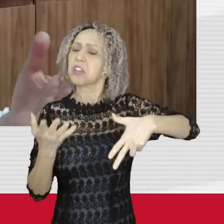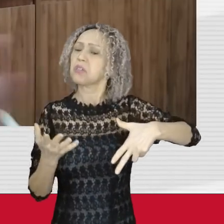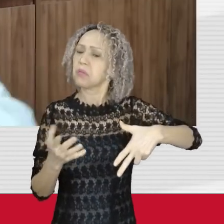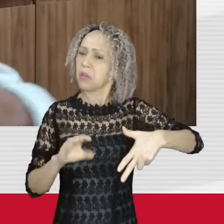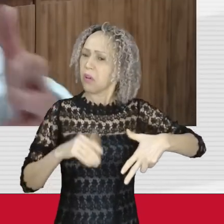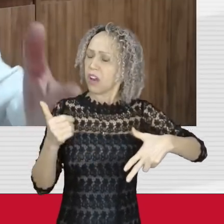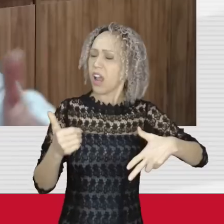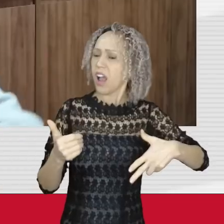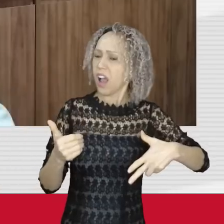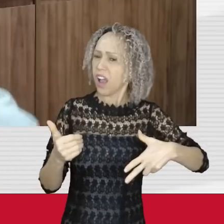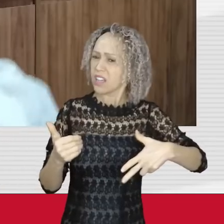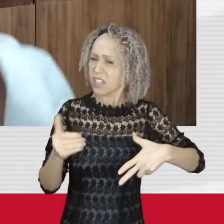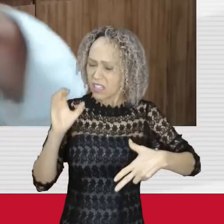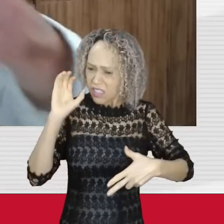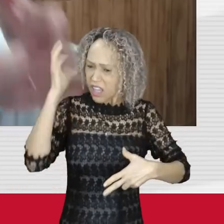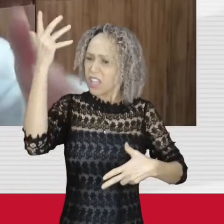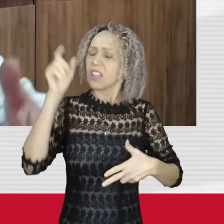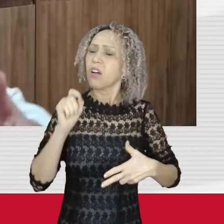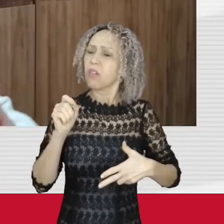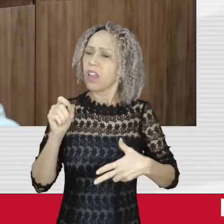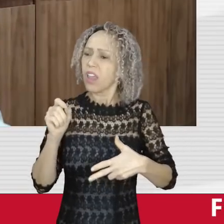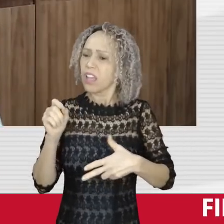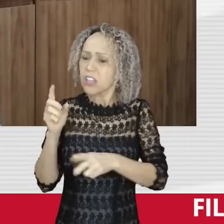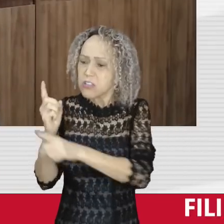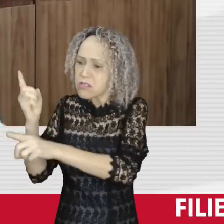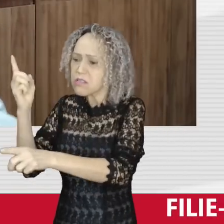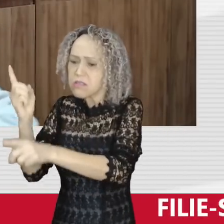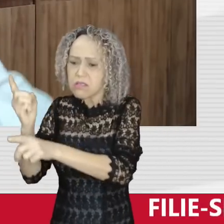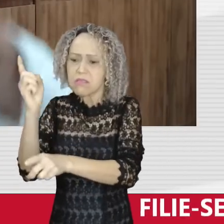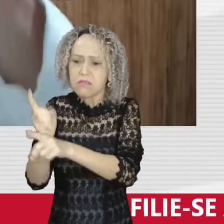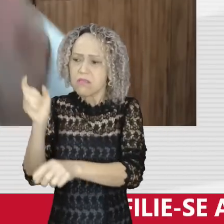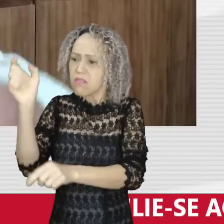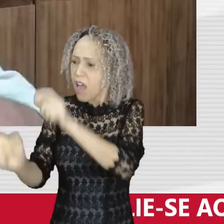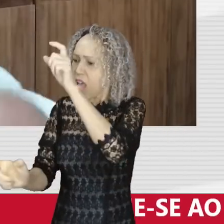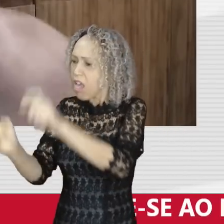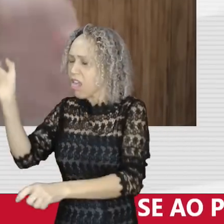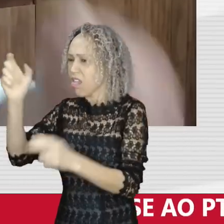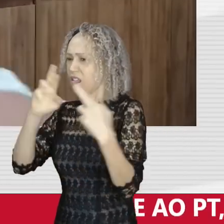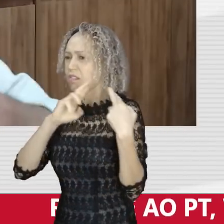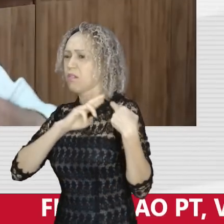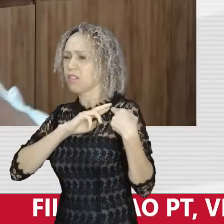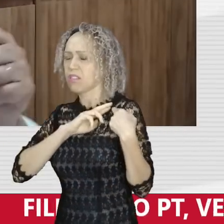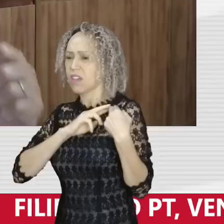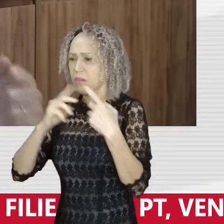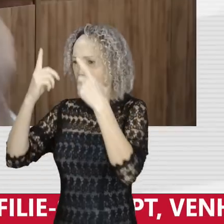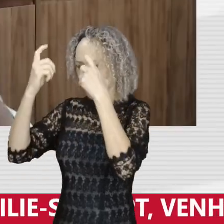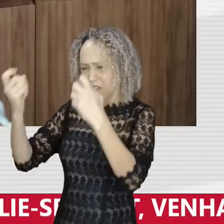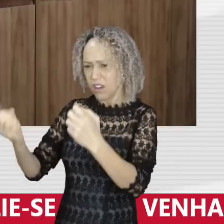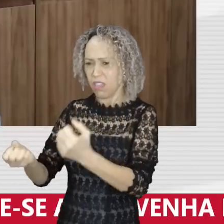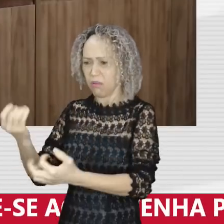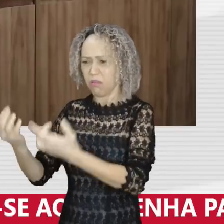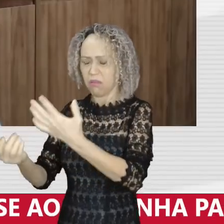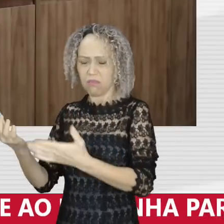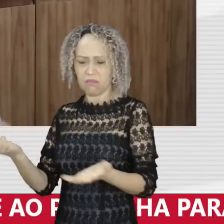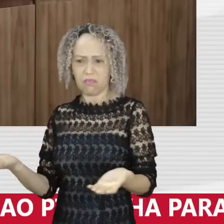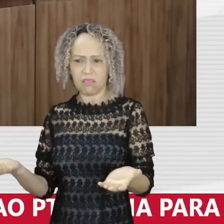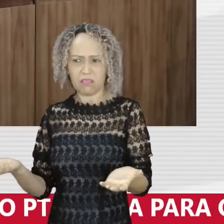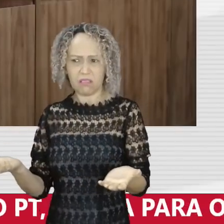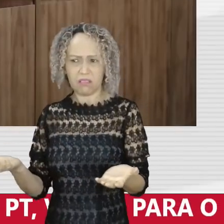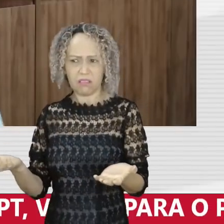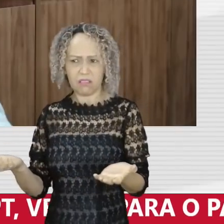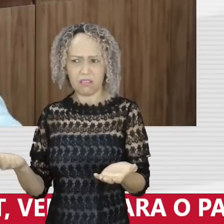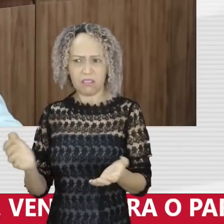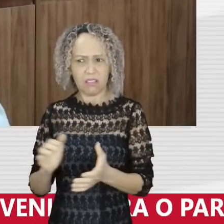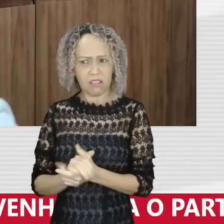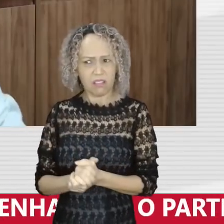comuns. Crimes que, assim, um delegado poderia estar reprimindo. Um guarda da esquina tinha que estar lá algemando a